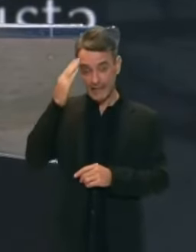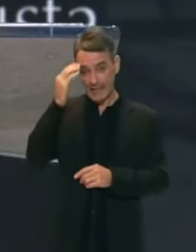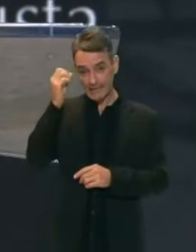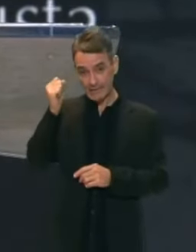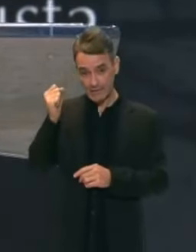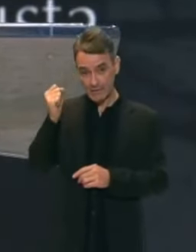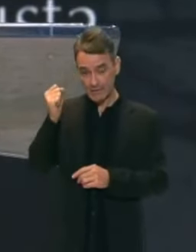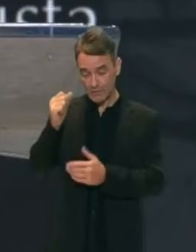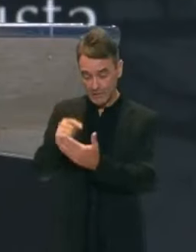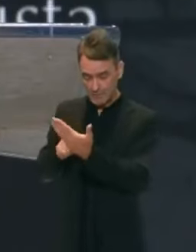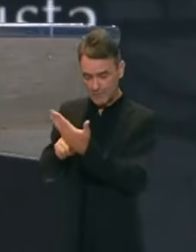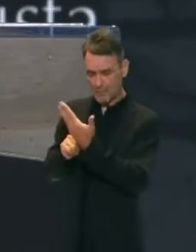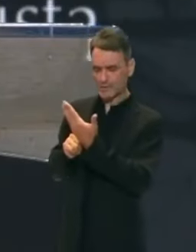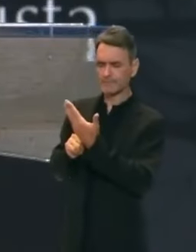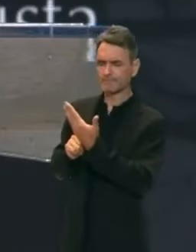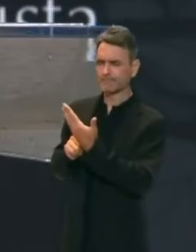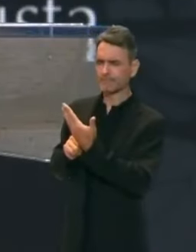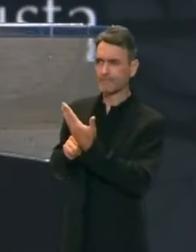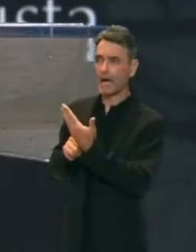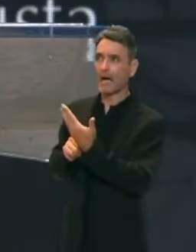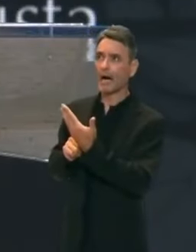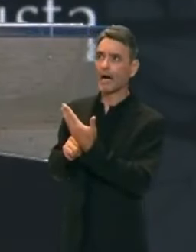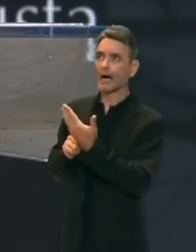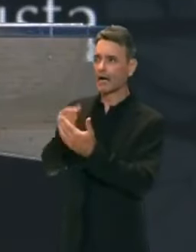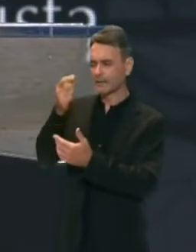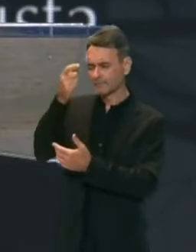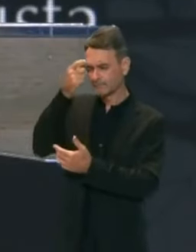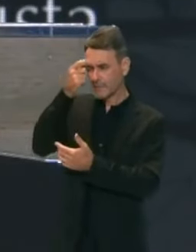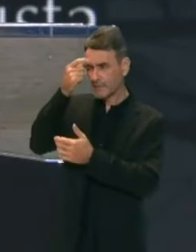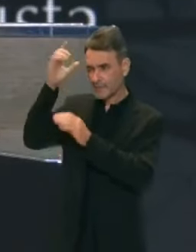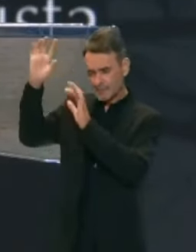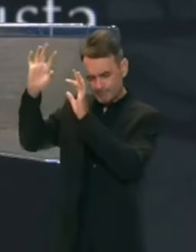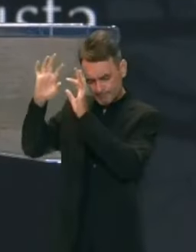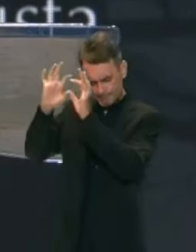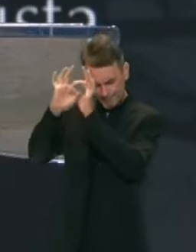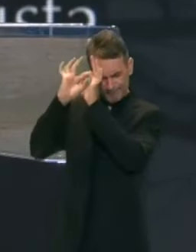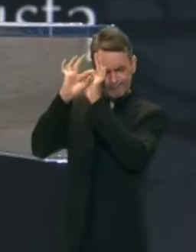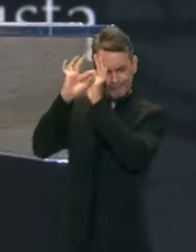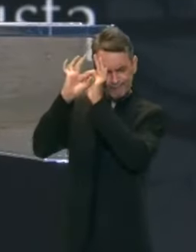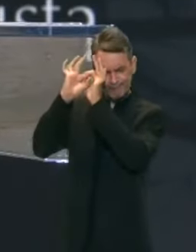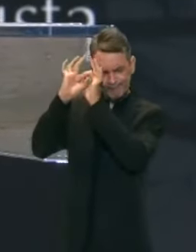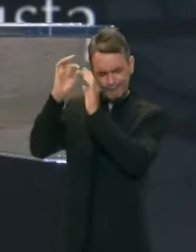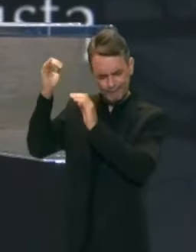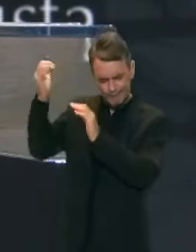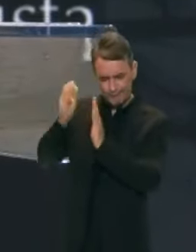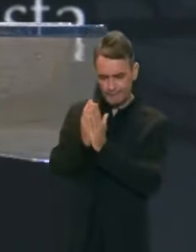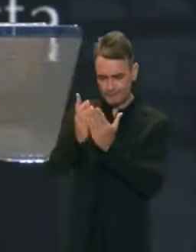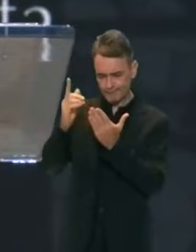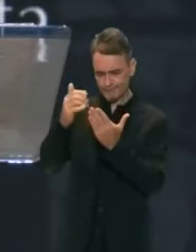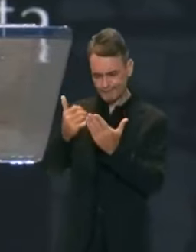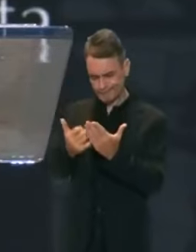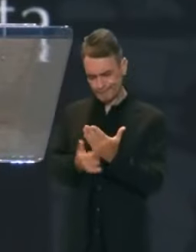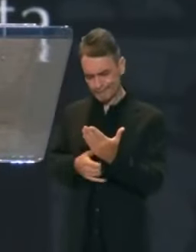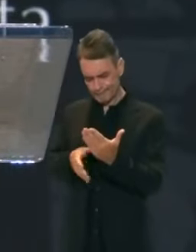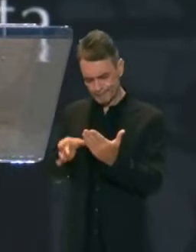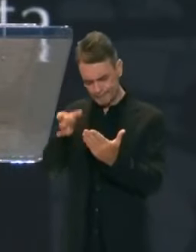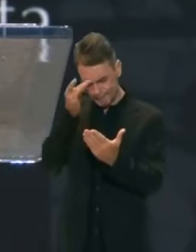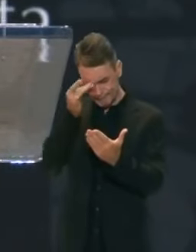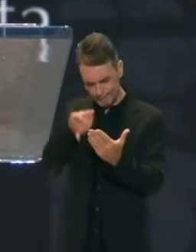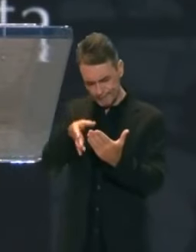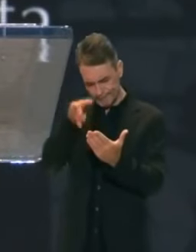nós mantemos a nossa mente conectada com o Senhor, ouvindo a sua voz através da sua palavra, mas quando a sabedoria fala,